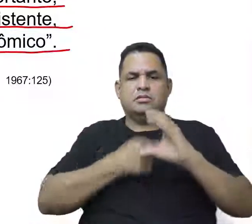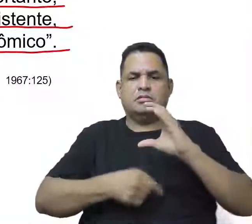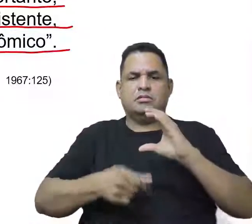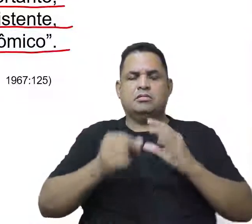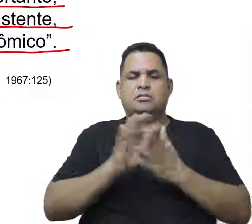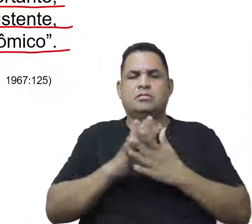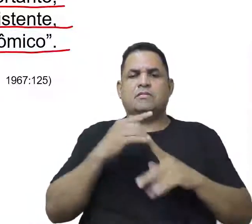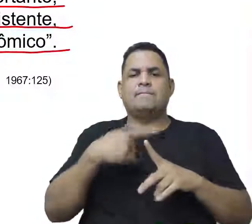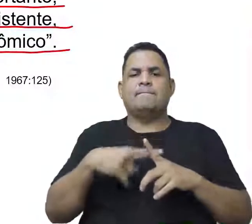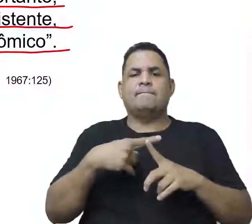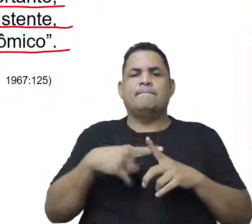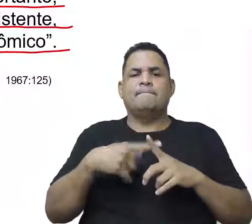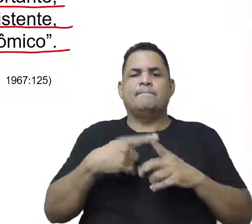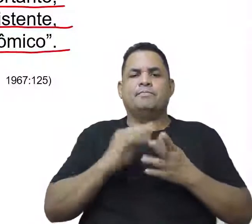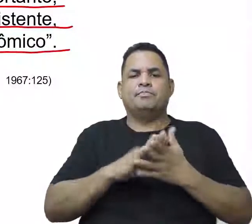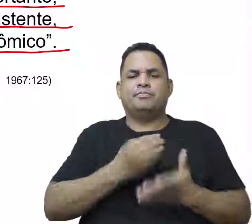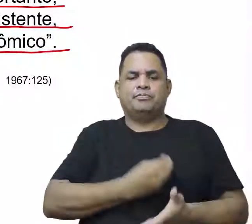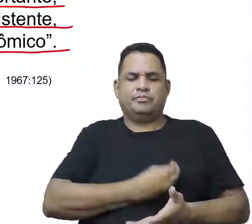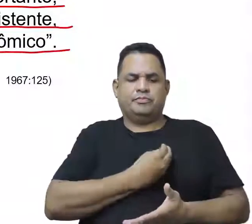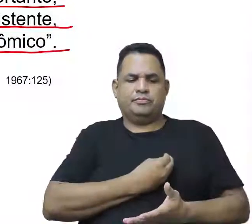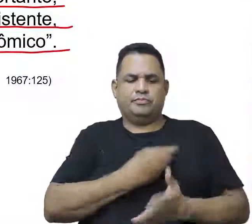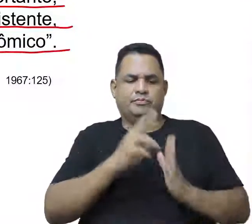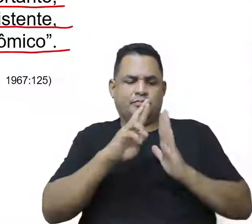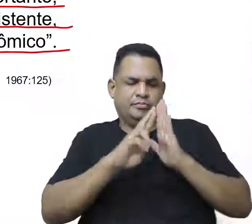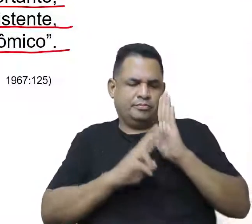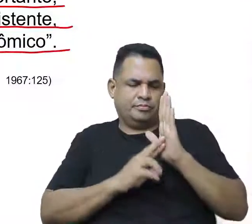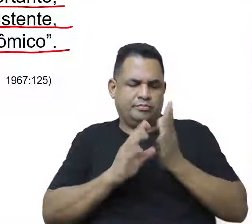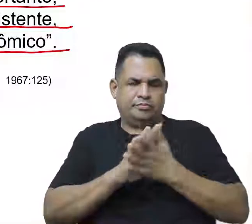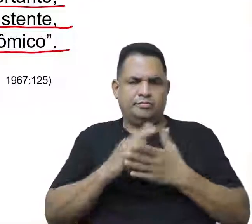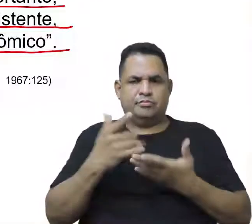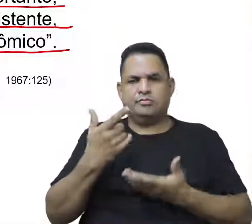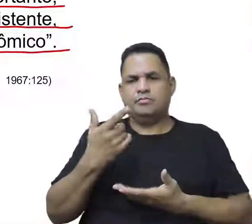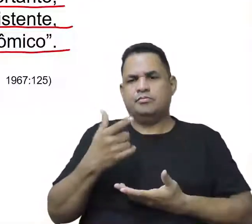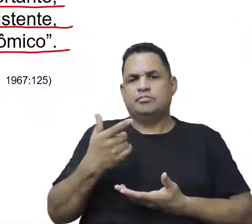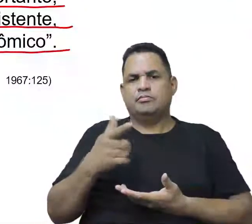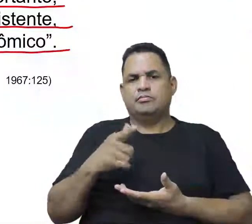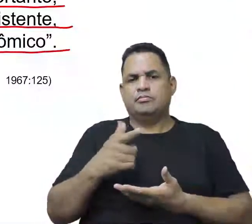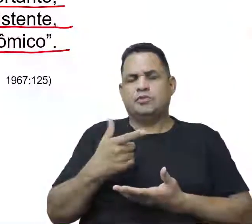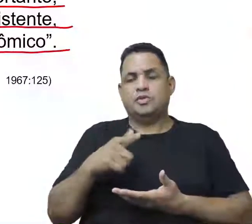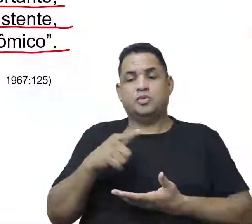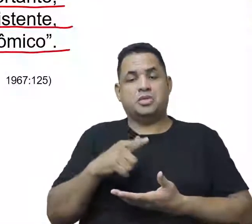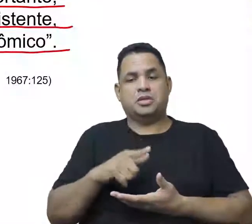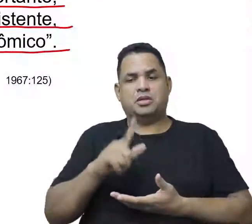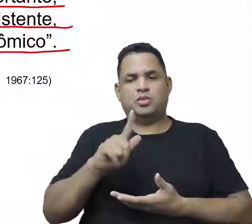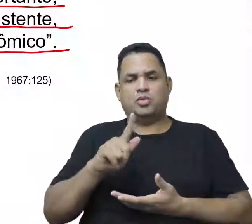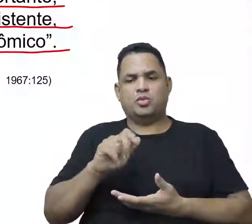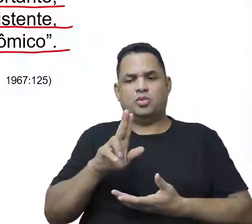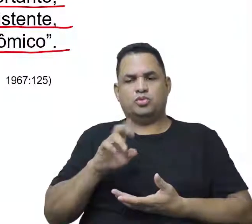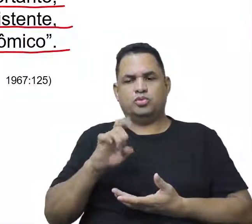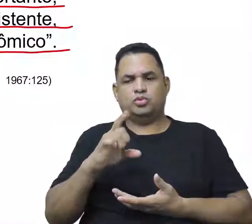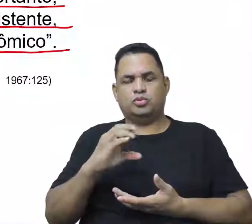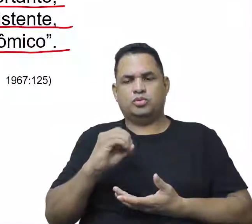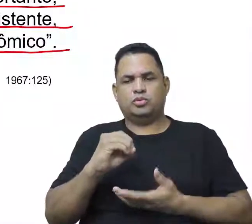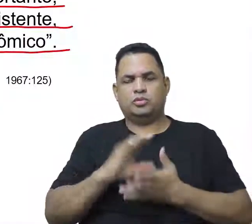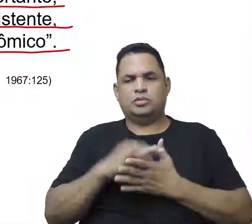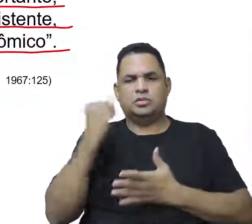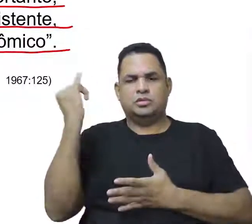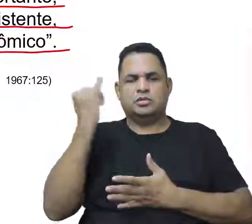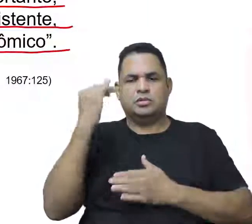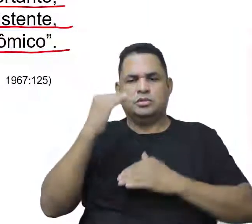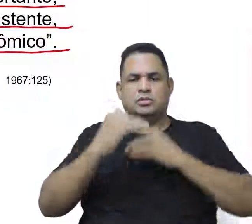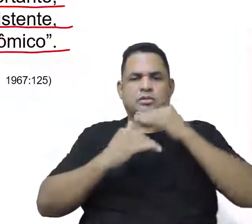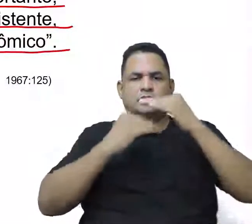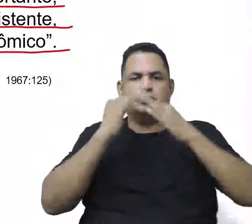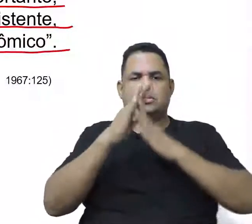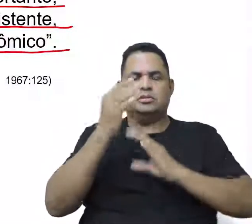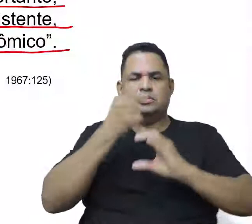Porque isso, essa vida regrada, essa vida sem ostentação, ela foi importantíssima para o